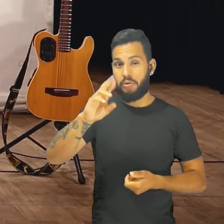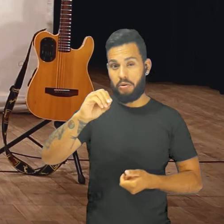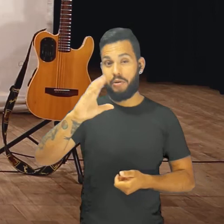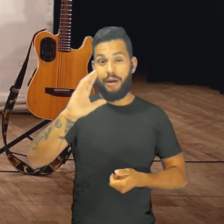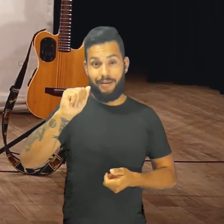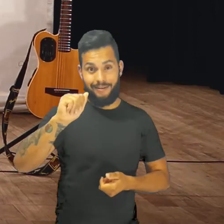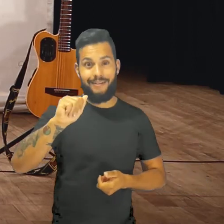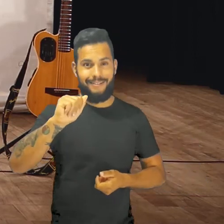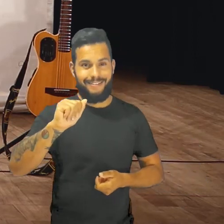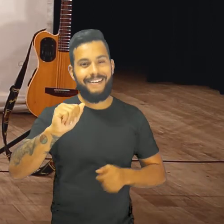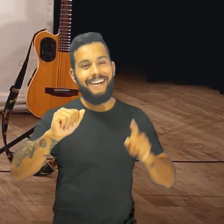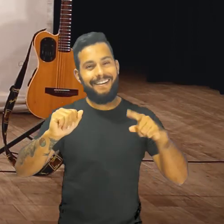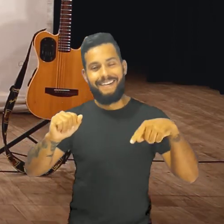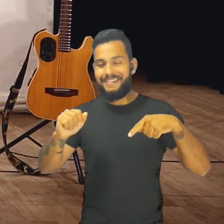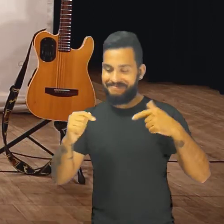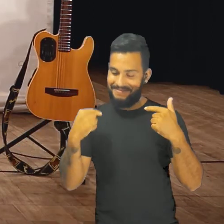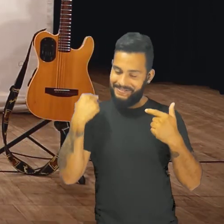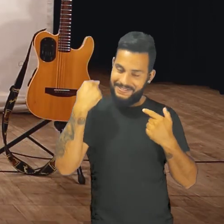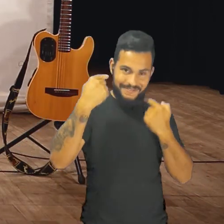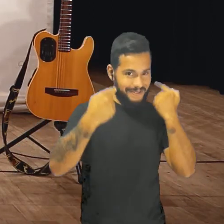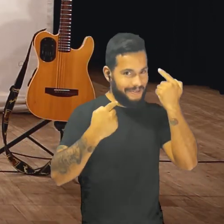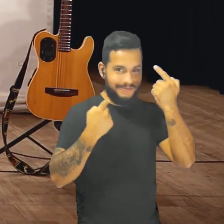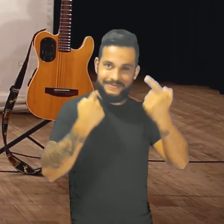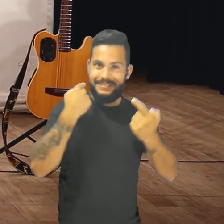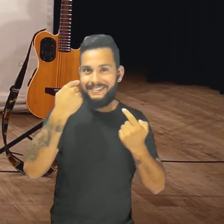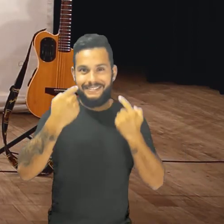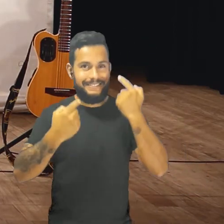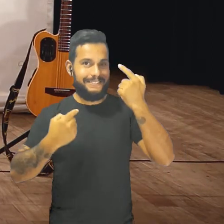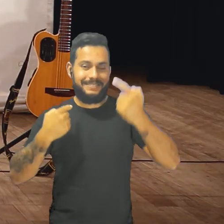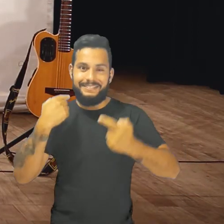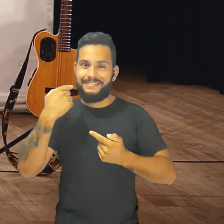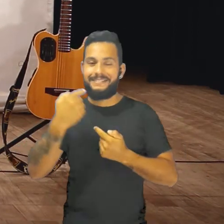A pororoca é essa coisa maluca.